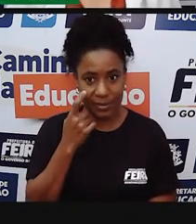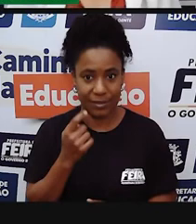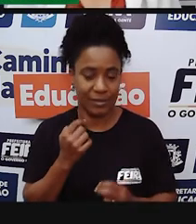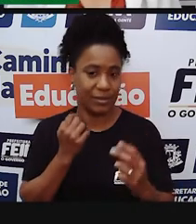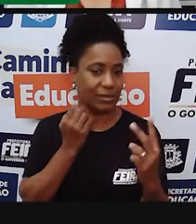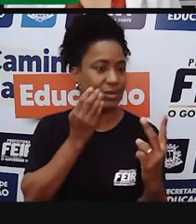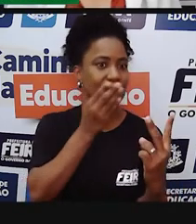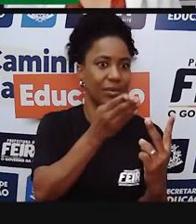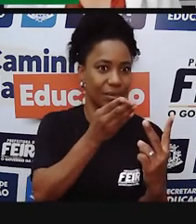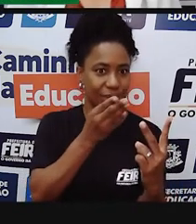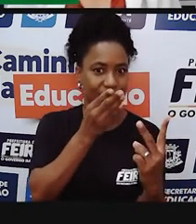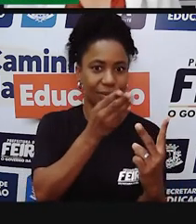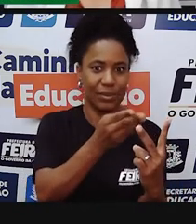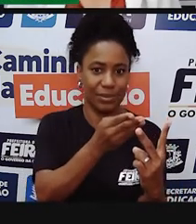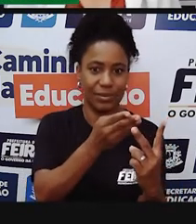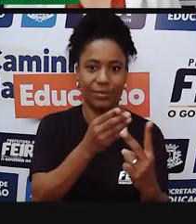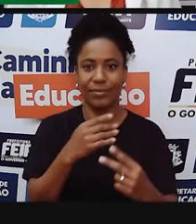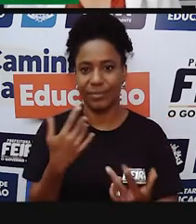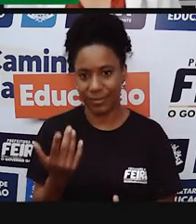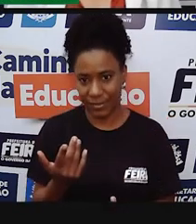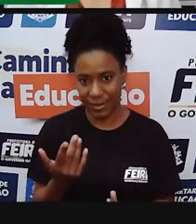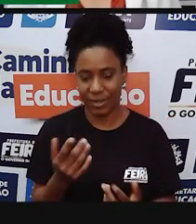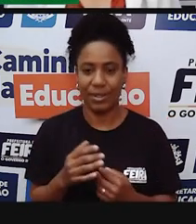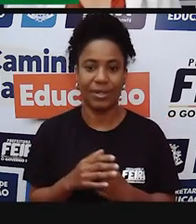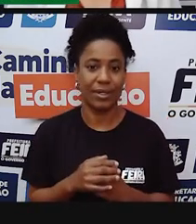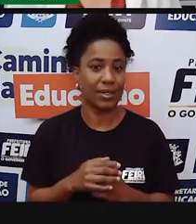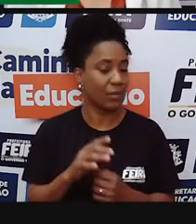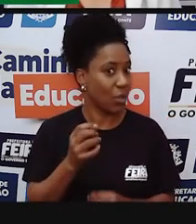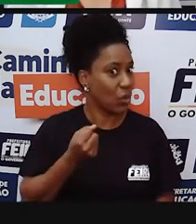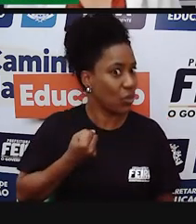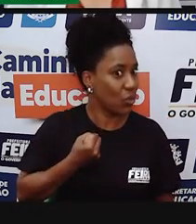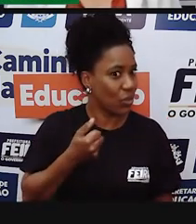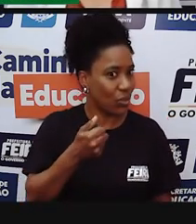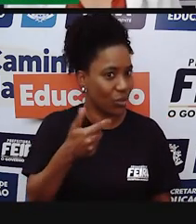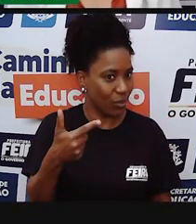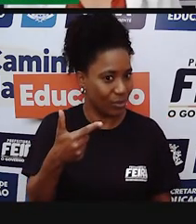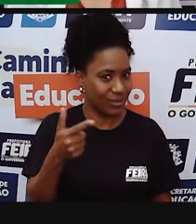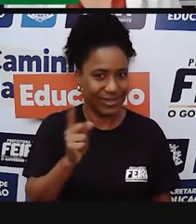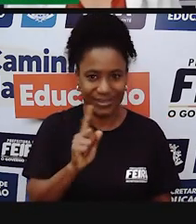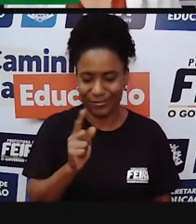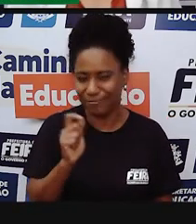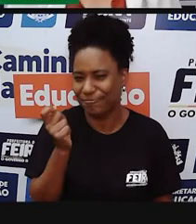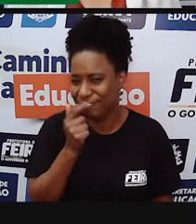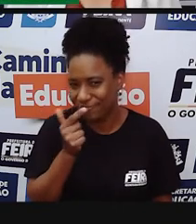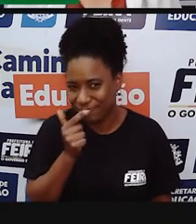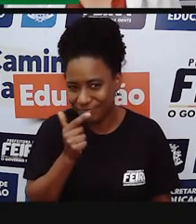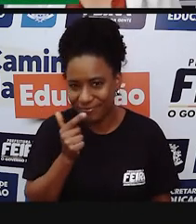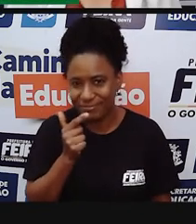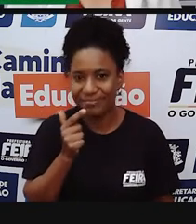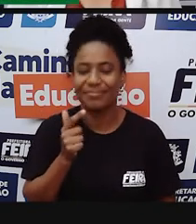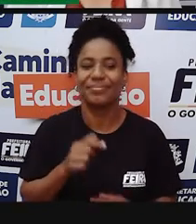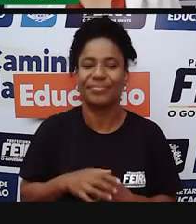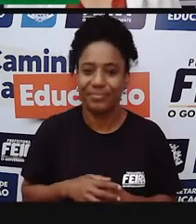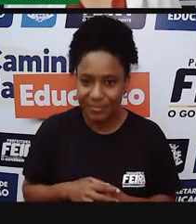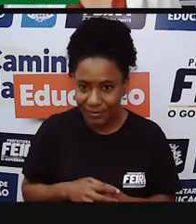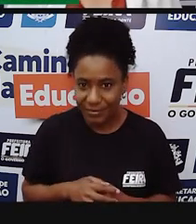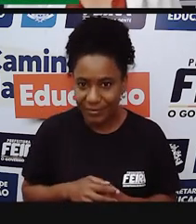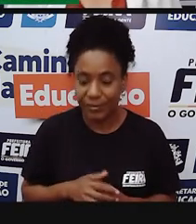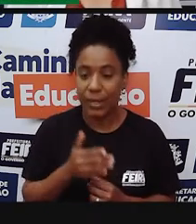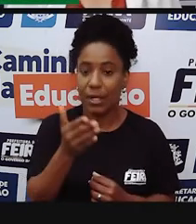zen não onze doze não 12 é qual E aí foi boa né Tá bom logo